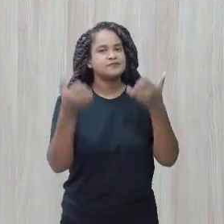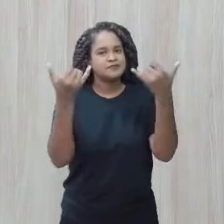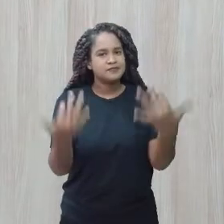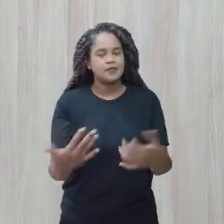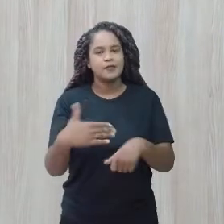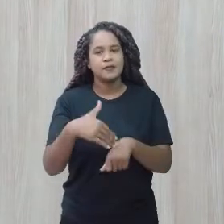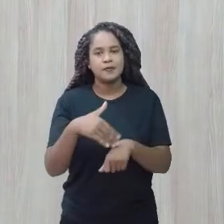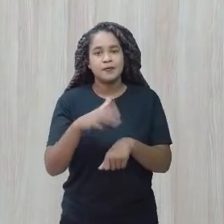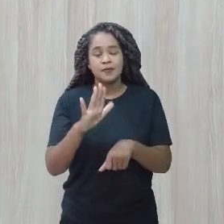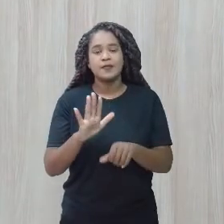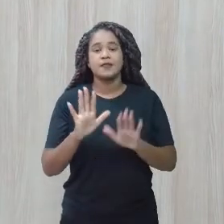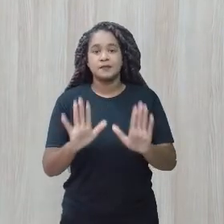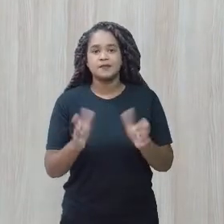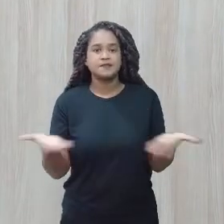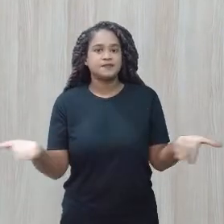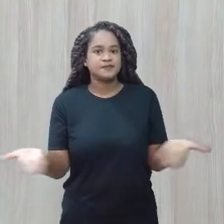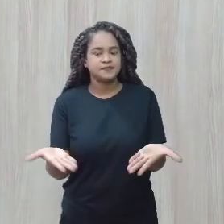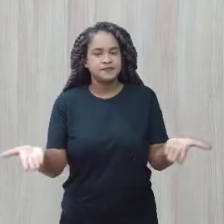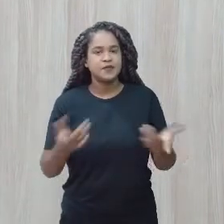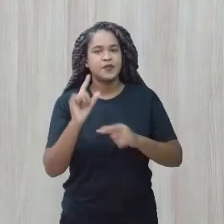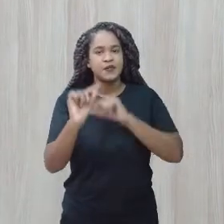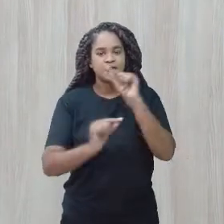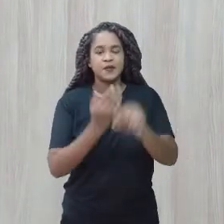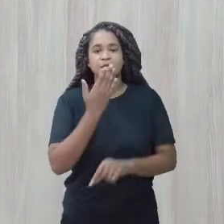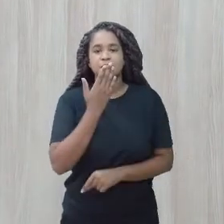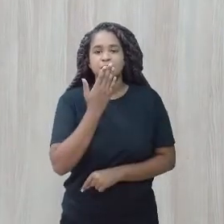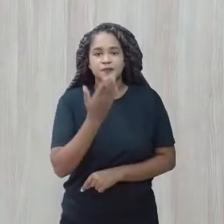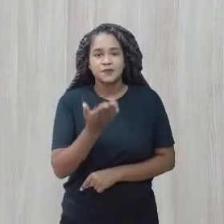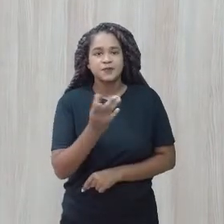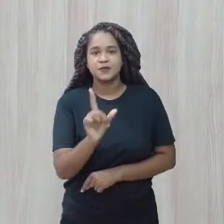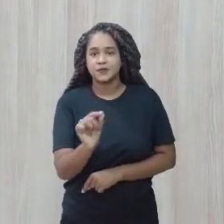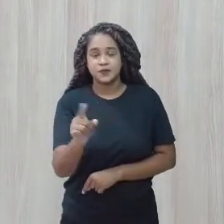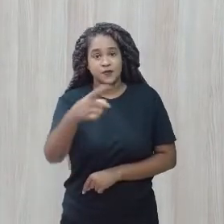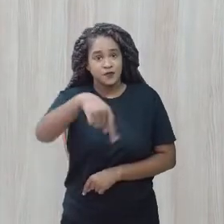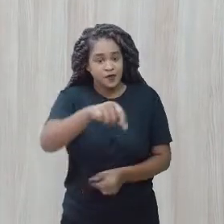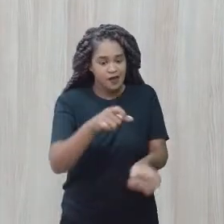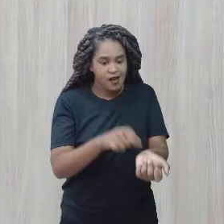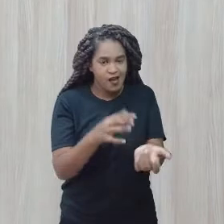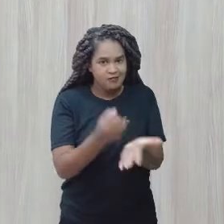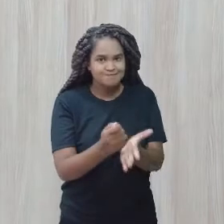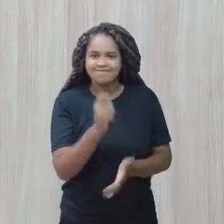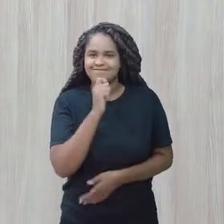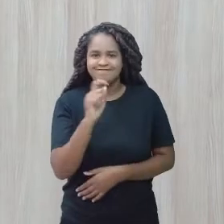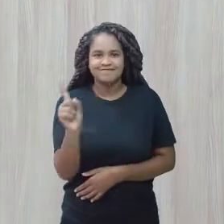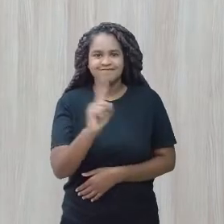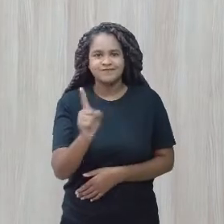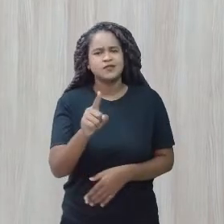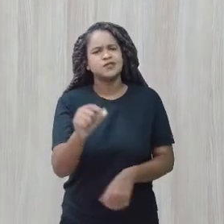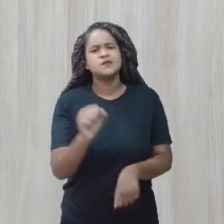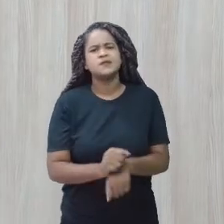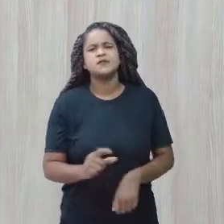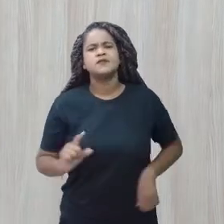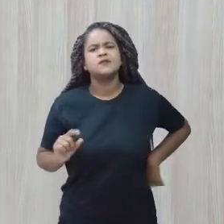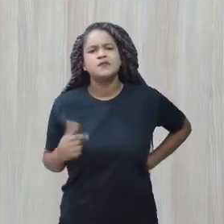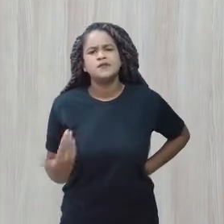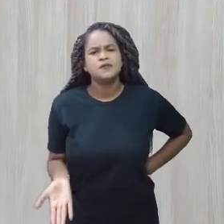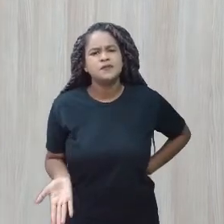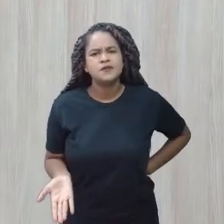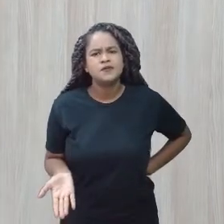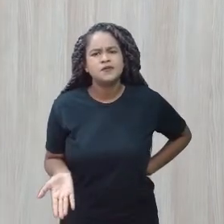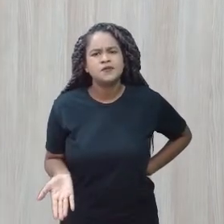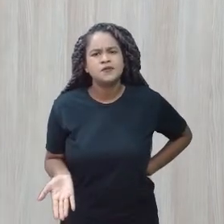pouco, mas agora eu vou pedir para você que ainda não baixou o aplicativo. Tu tá esperando o quê, abençoado